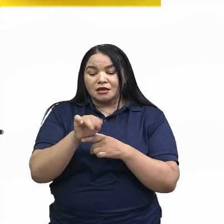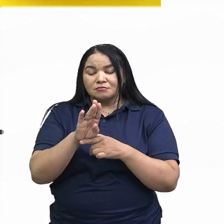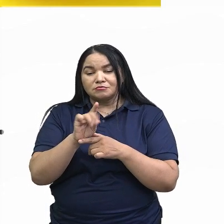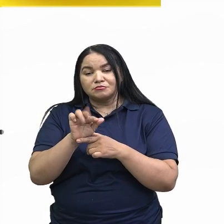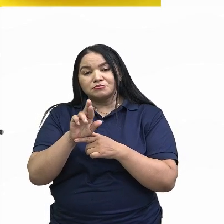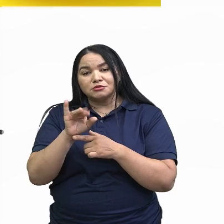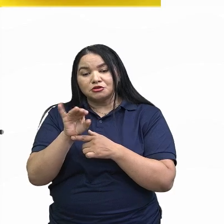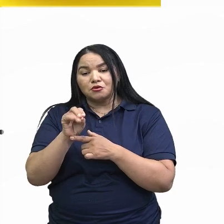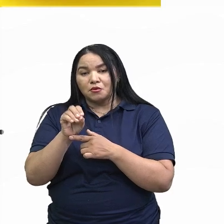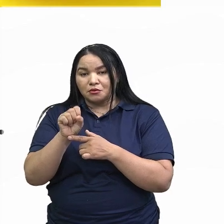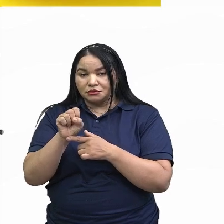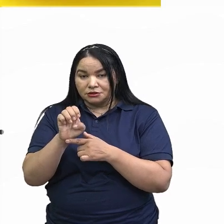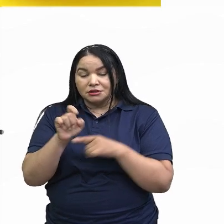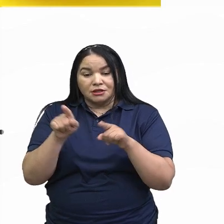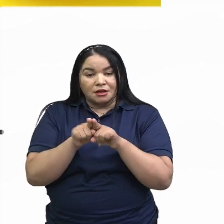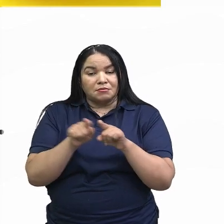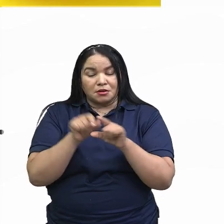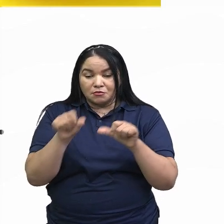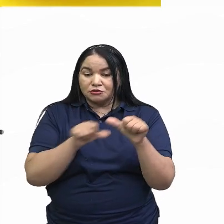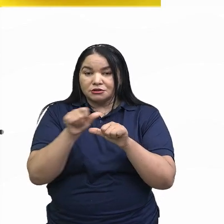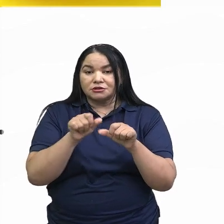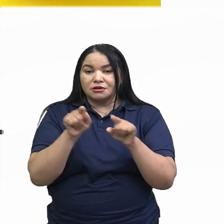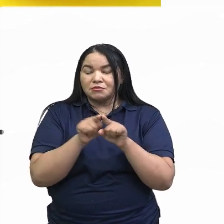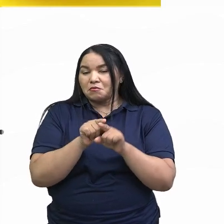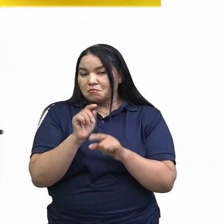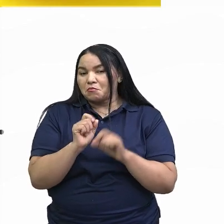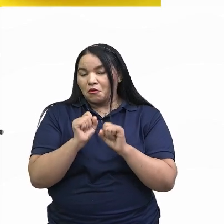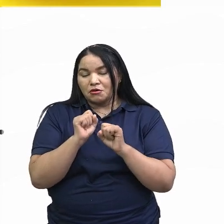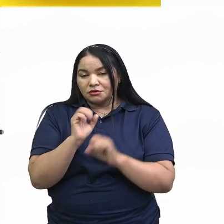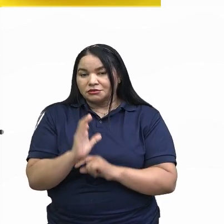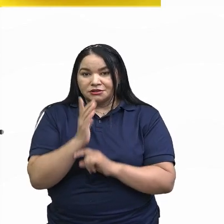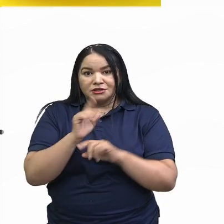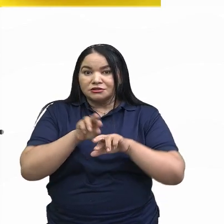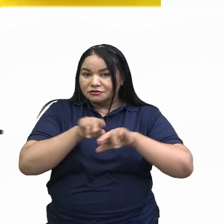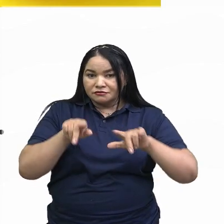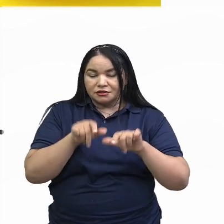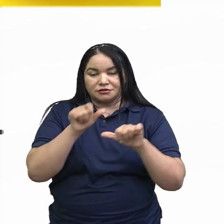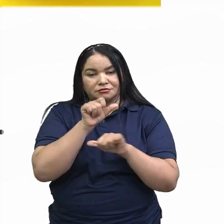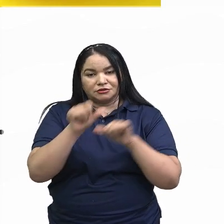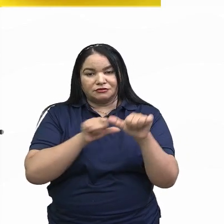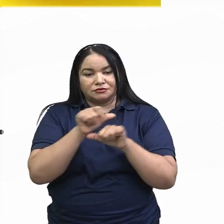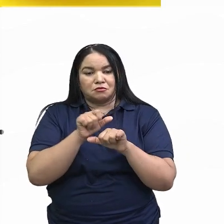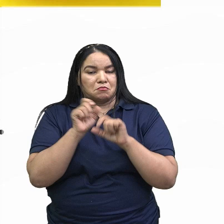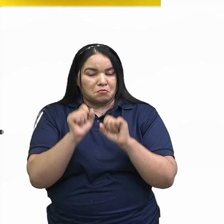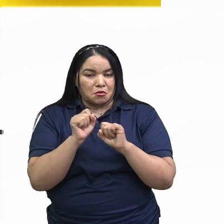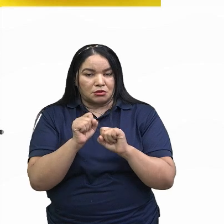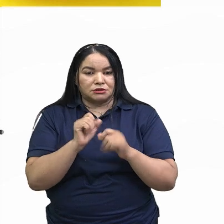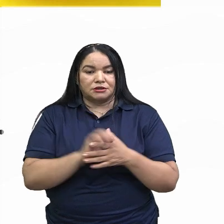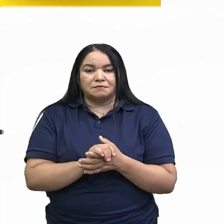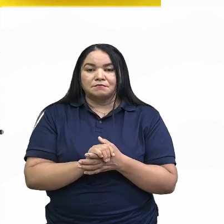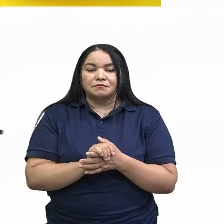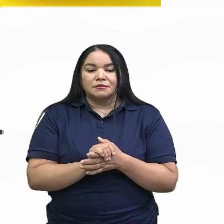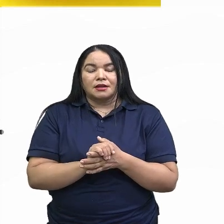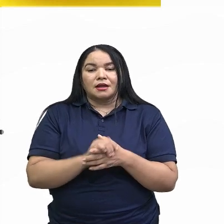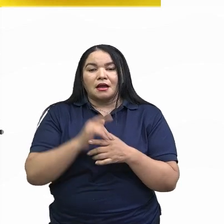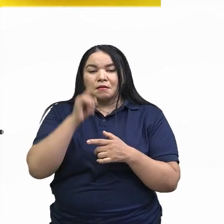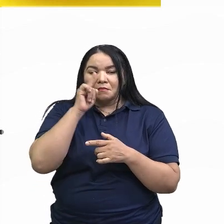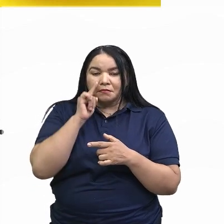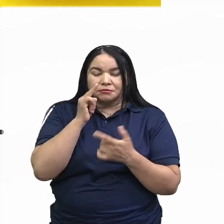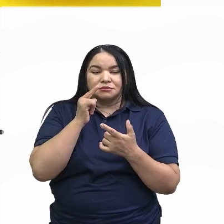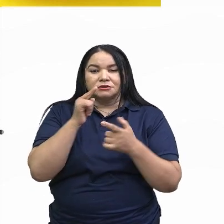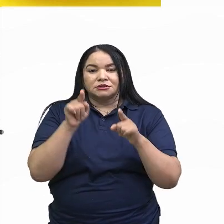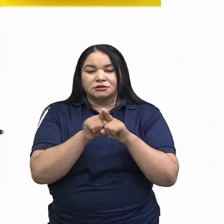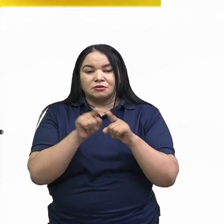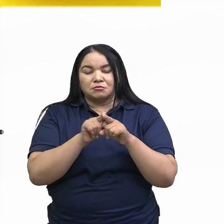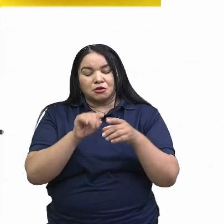tipo de alimento, pode acontecer diversos tipos de modificação, ou no seu amadurecimento, ou no seu aspecto,